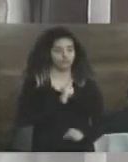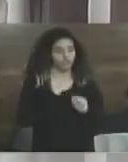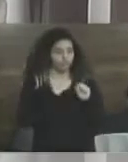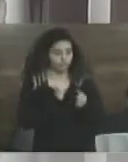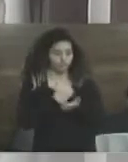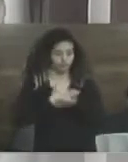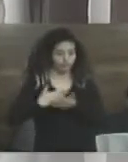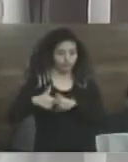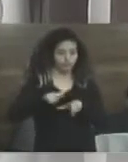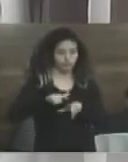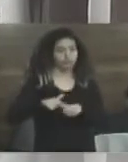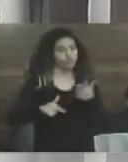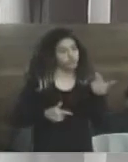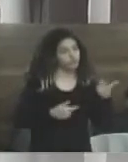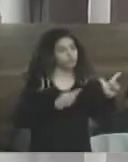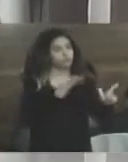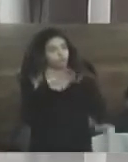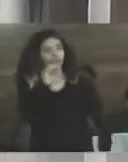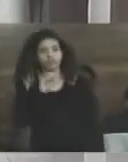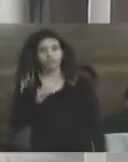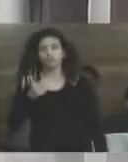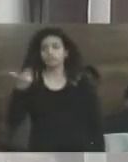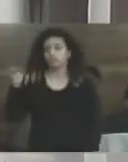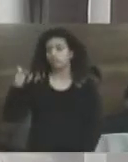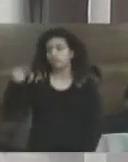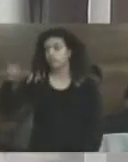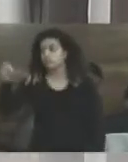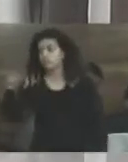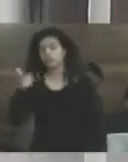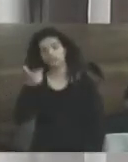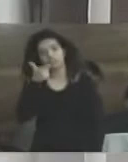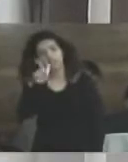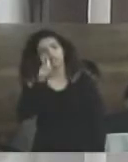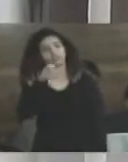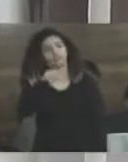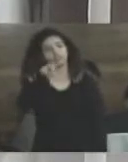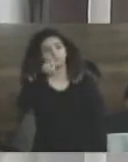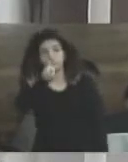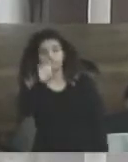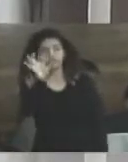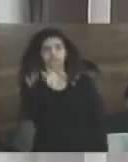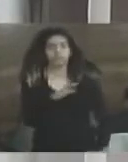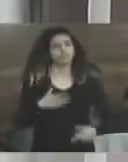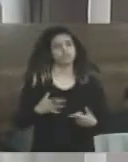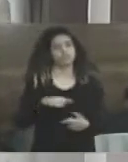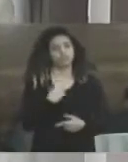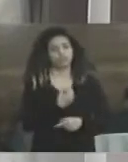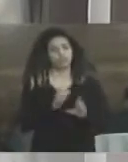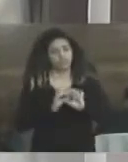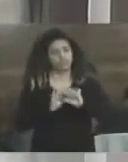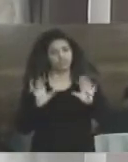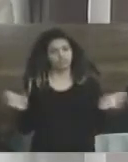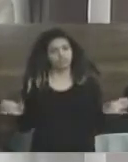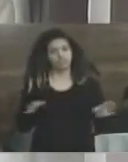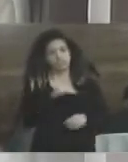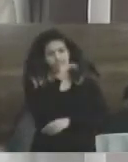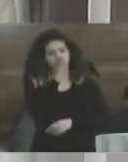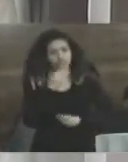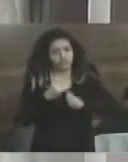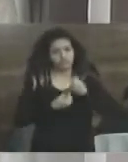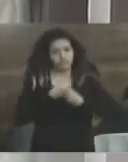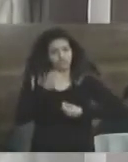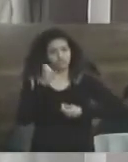trabalho. Outra está com 40%, outra com 70% e outra com 95%. Será que nós vamos deixar o nosso país do jeito que está